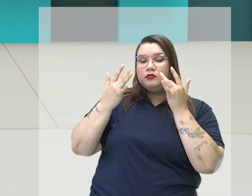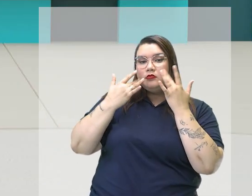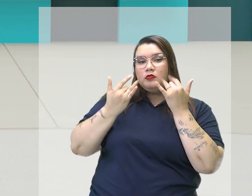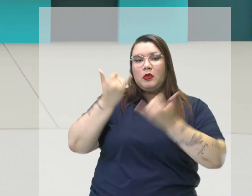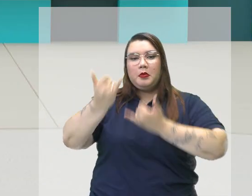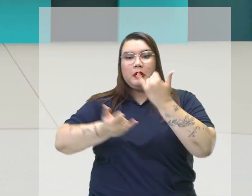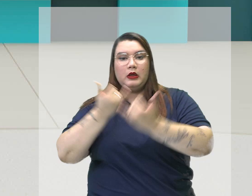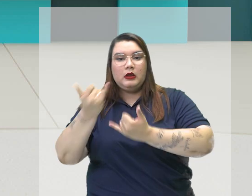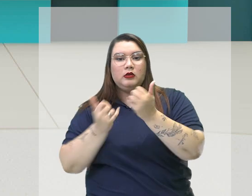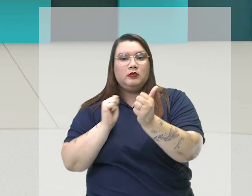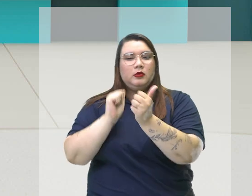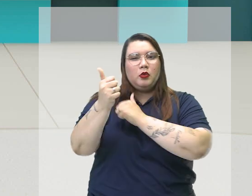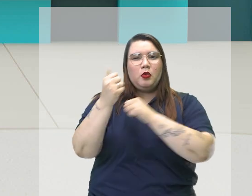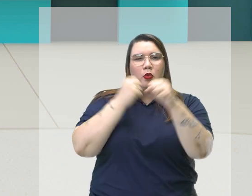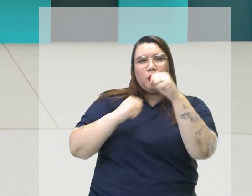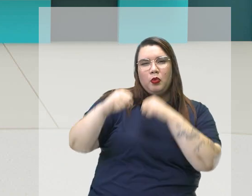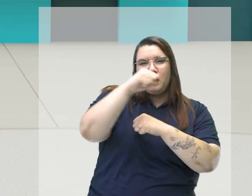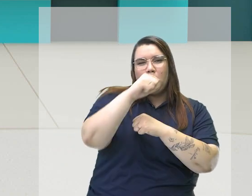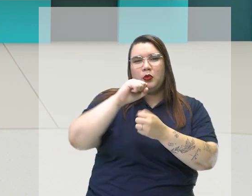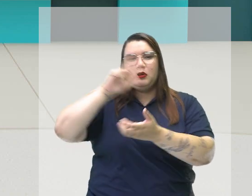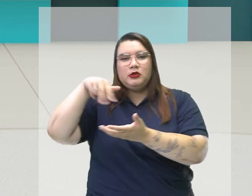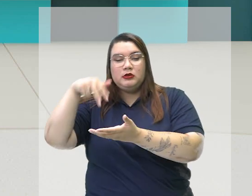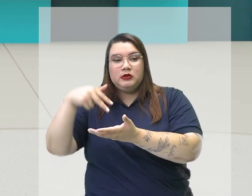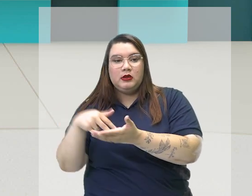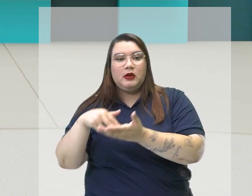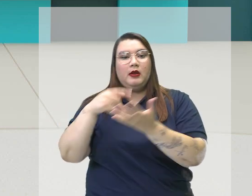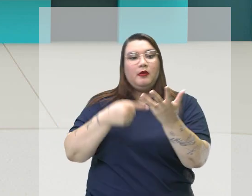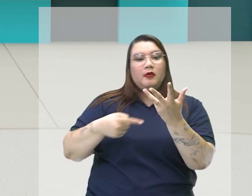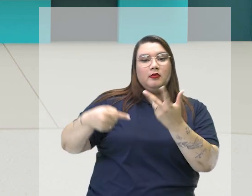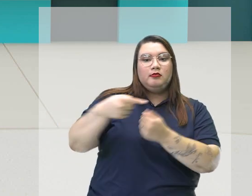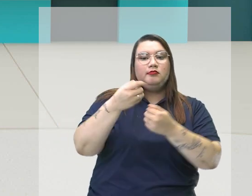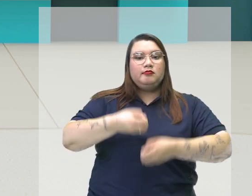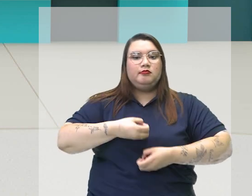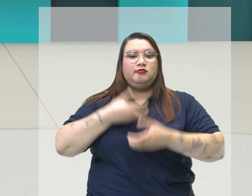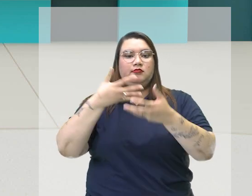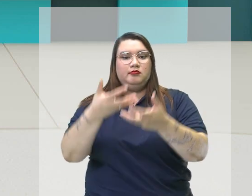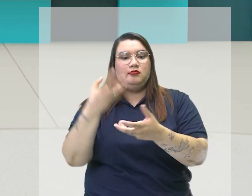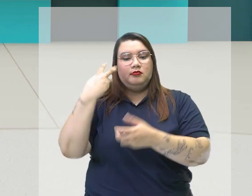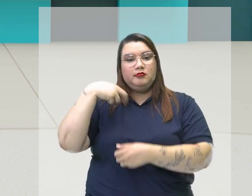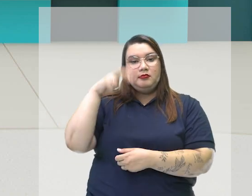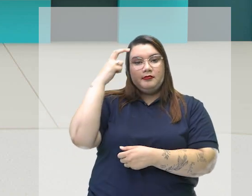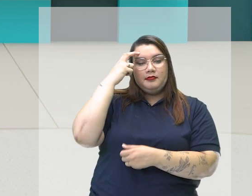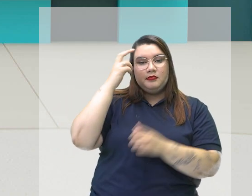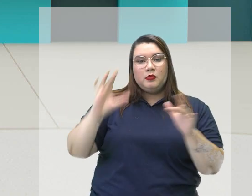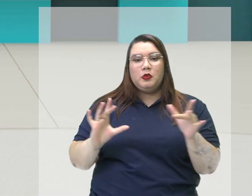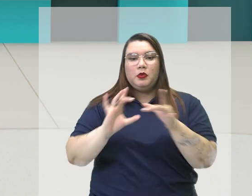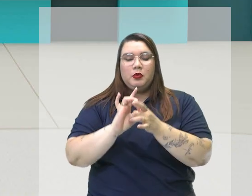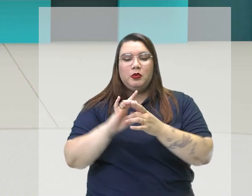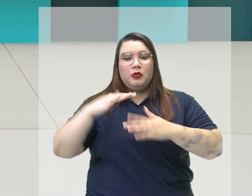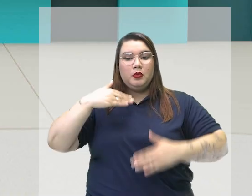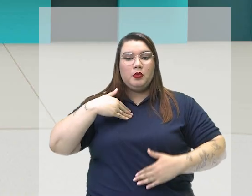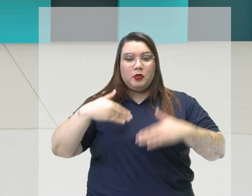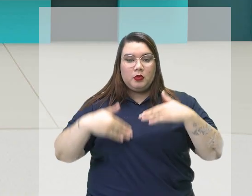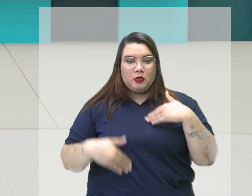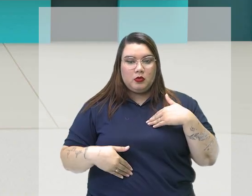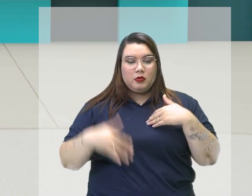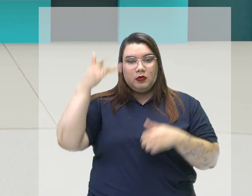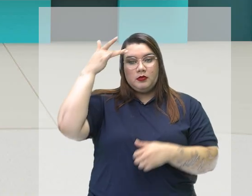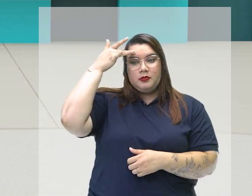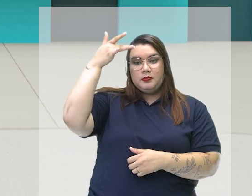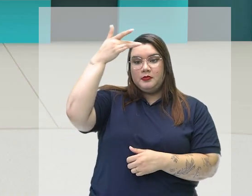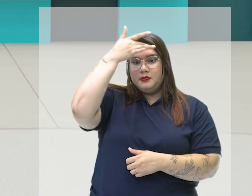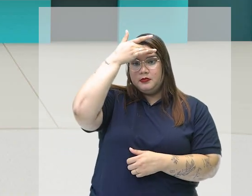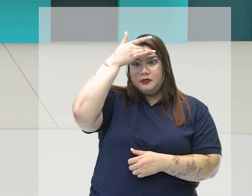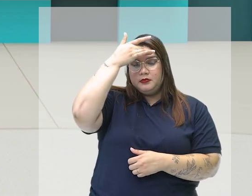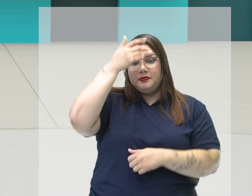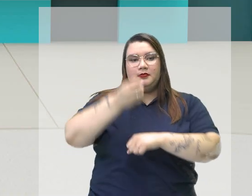o teatro, jogos, esportes, lutas, ginásticas, são manifestações culturais que unem